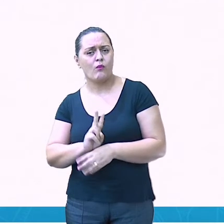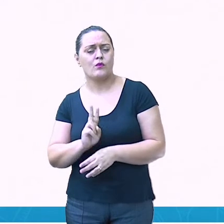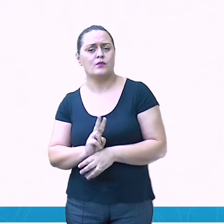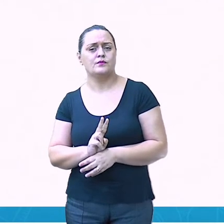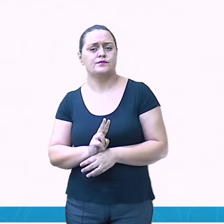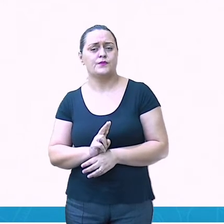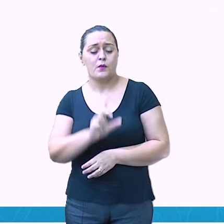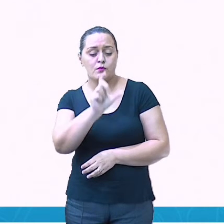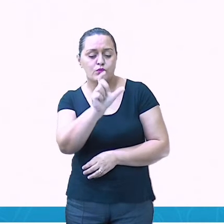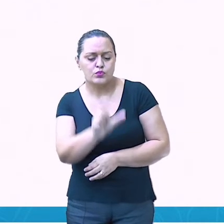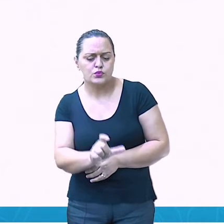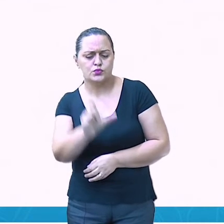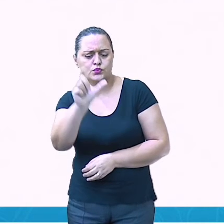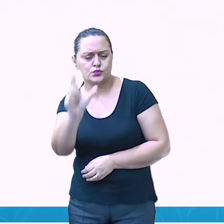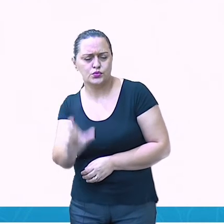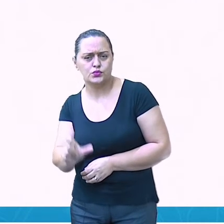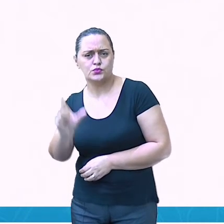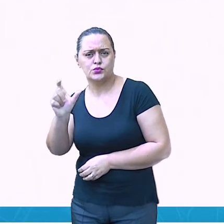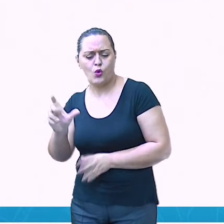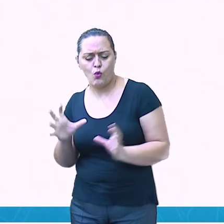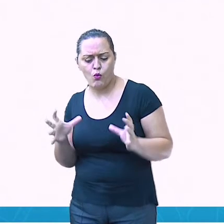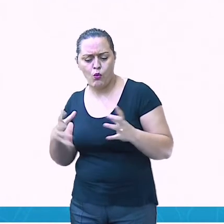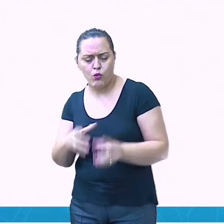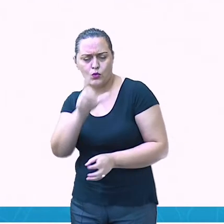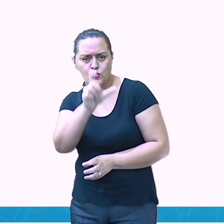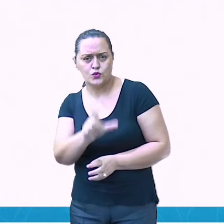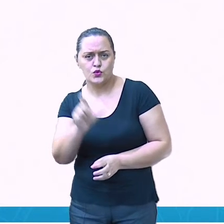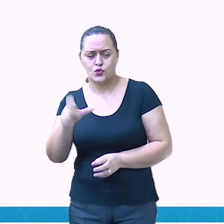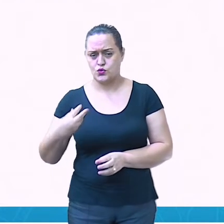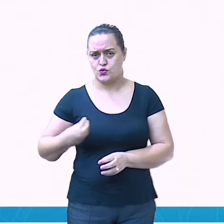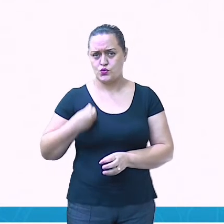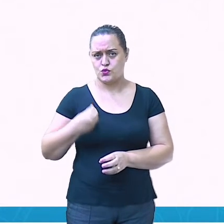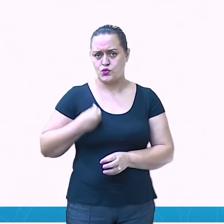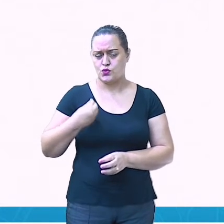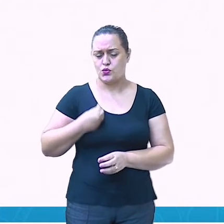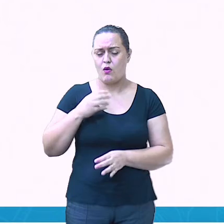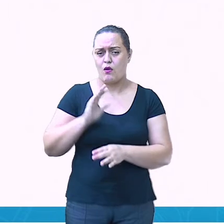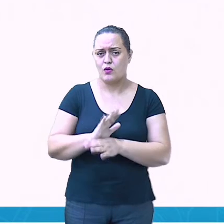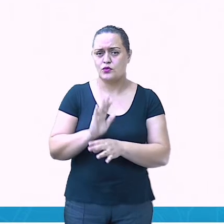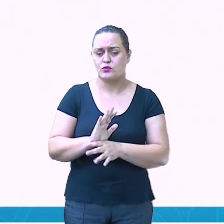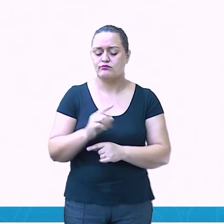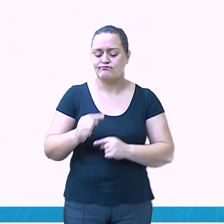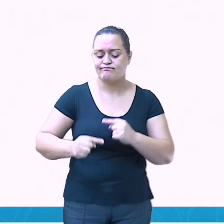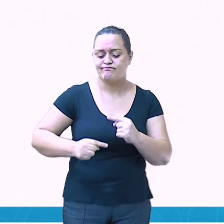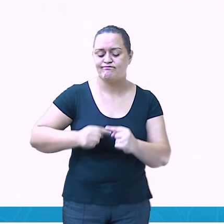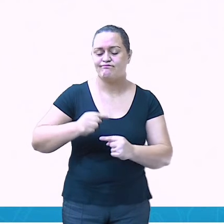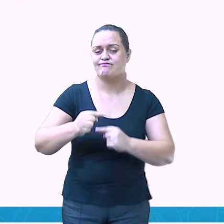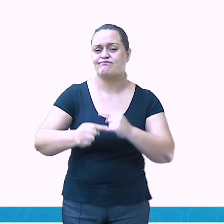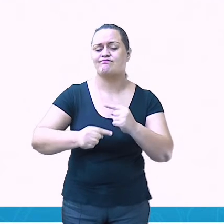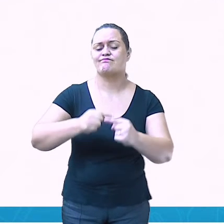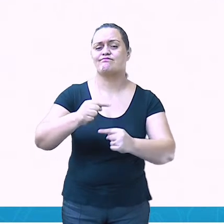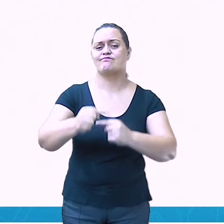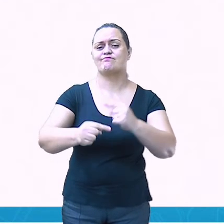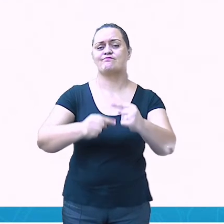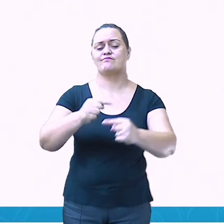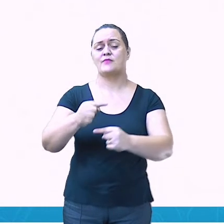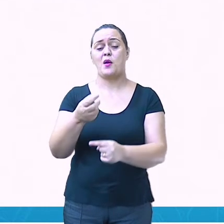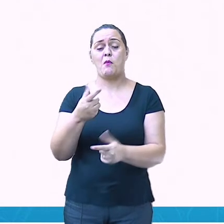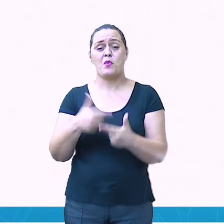condição? Pois é, quando uma única espécie ela é extinta, ela causa um